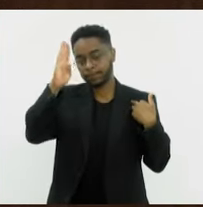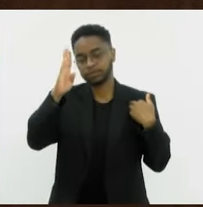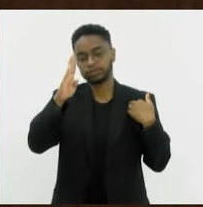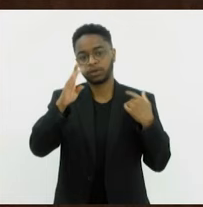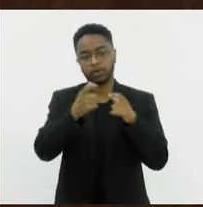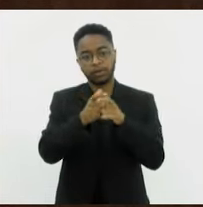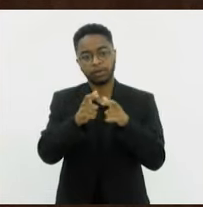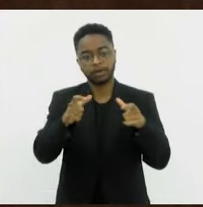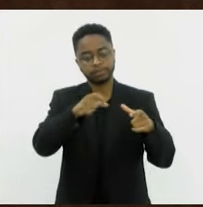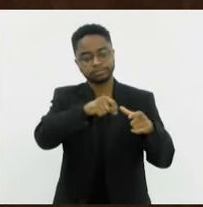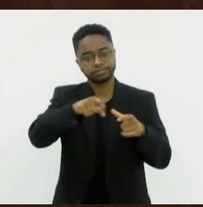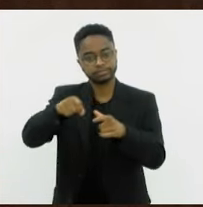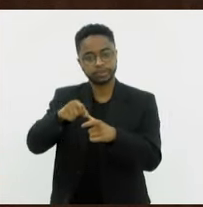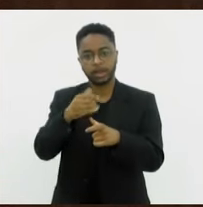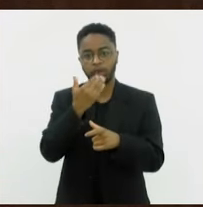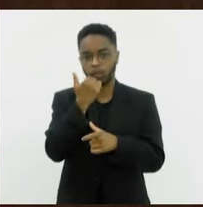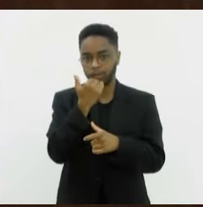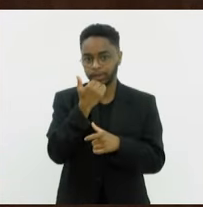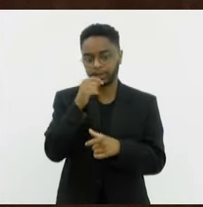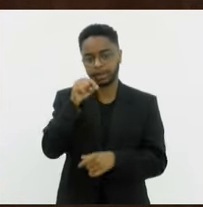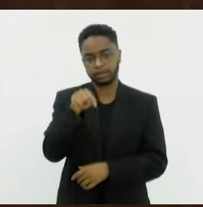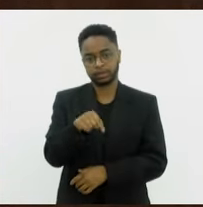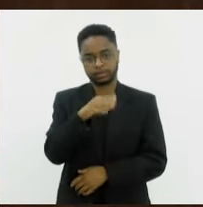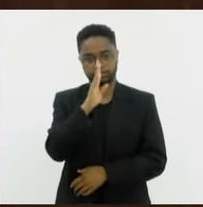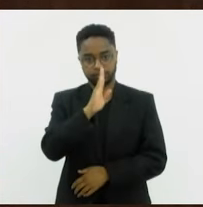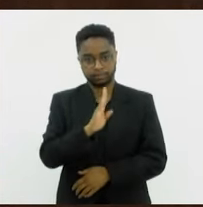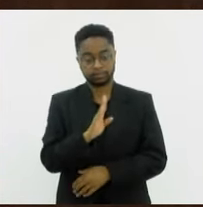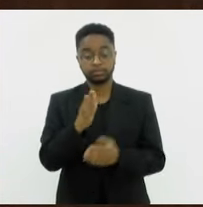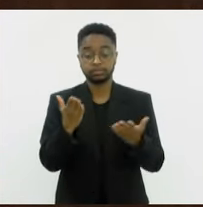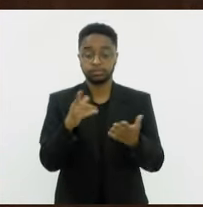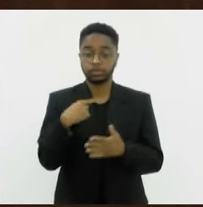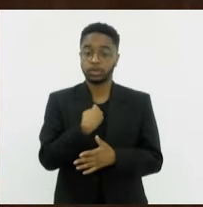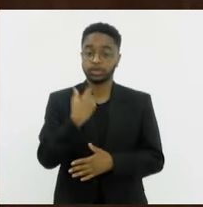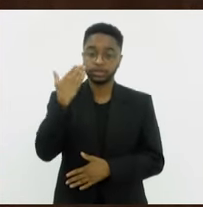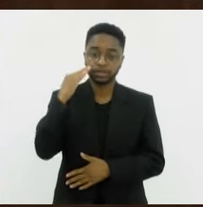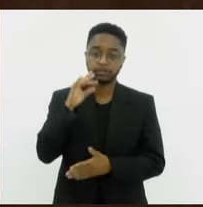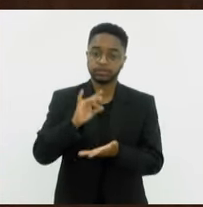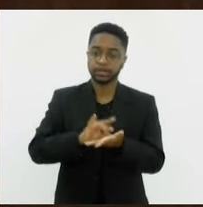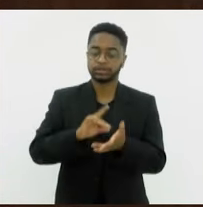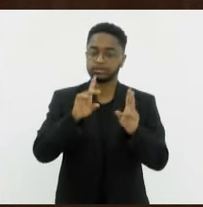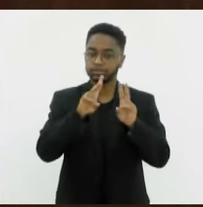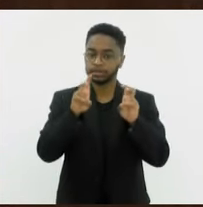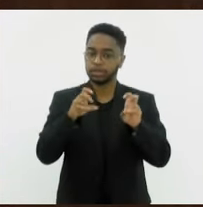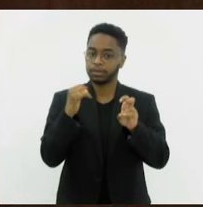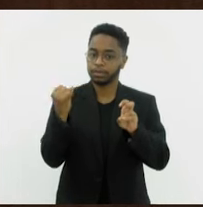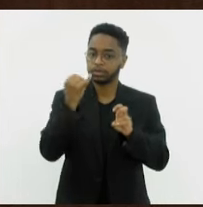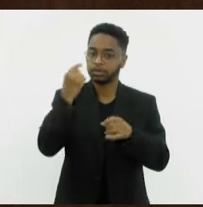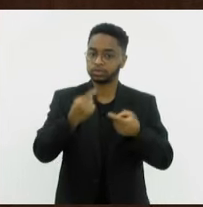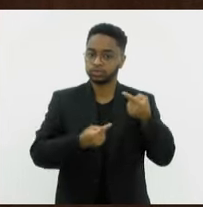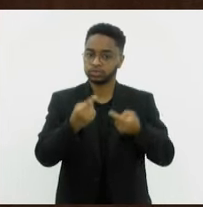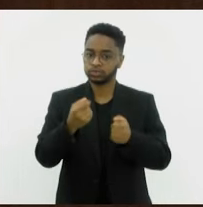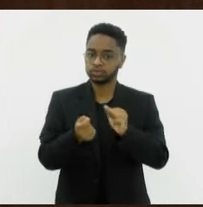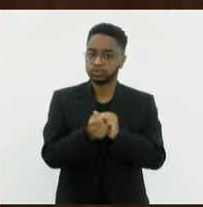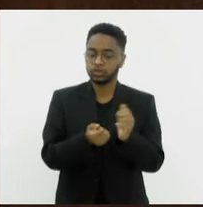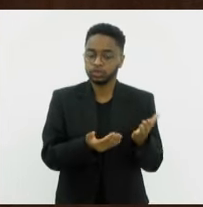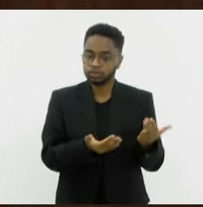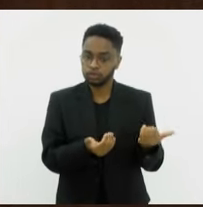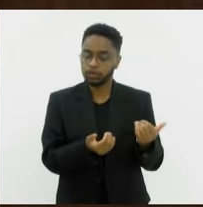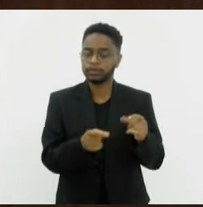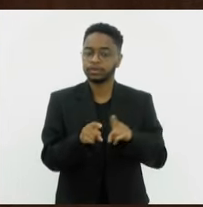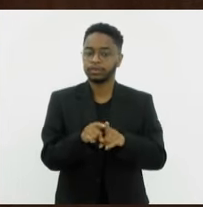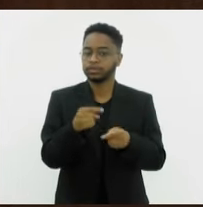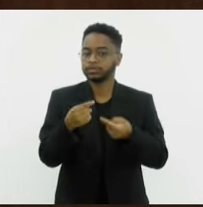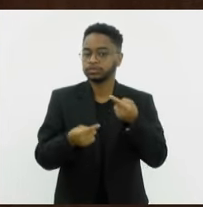país. Então, nós vemos como muito importante esse tema ser tratado, tanto para a juventude, tema ser tratado